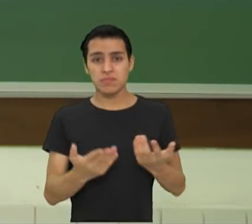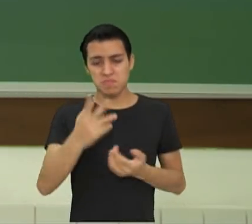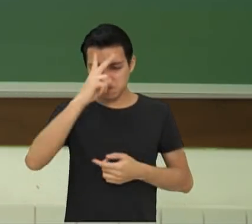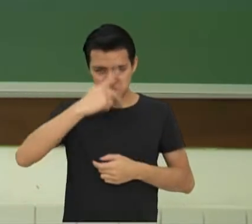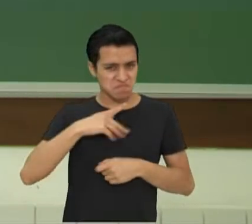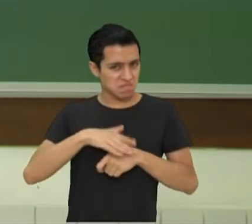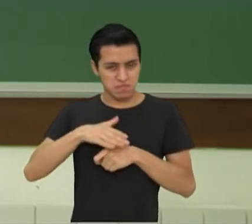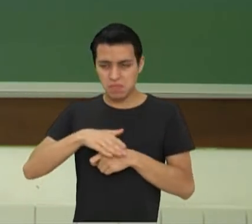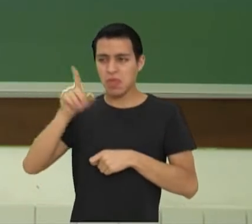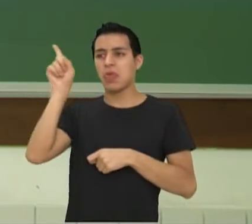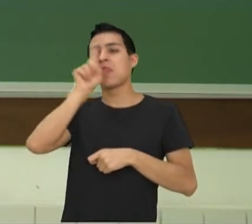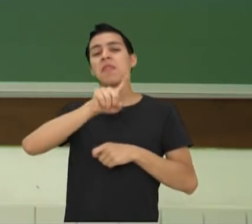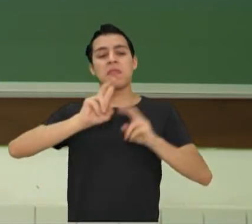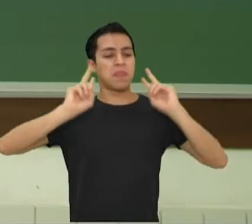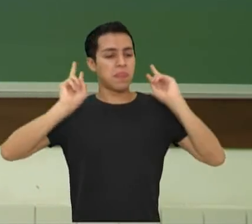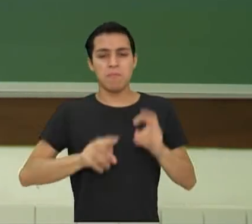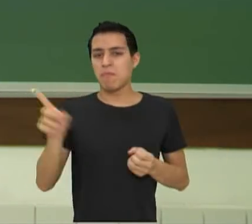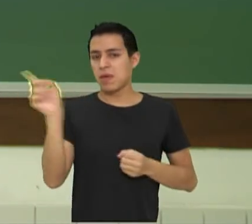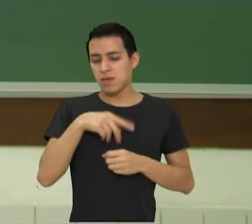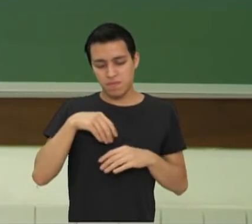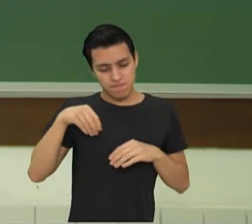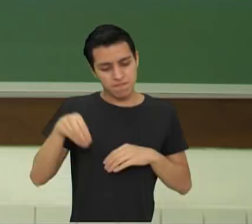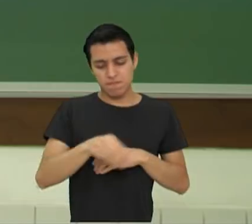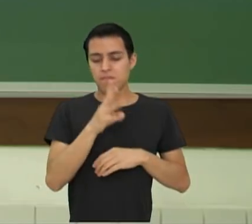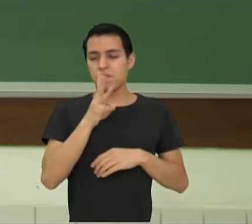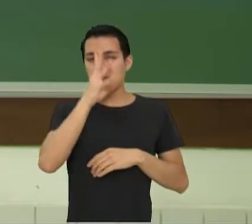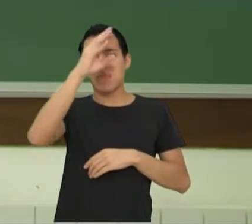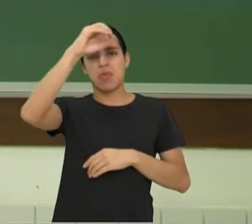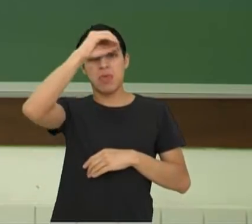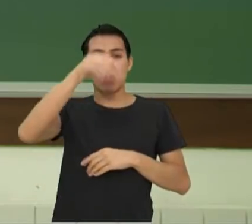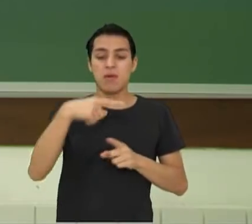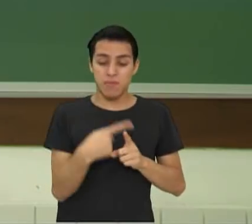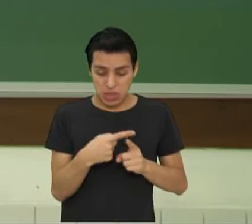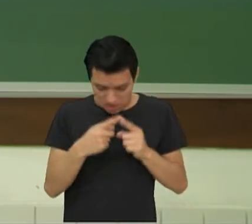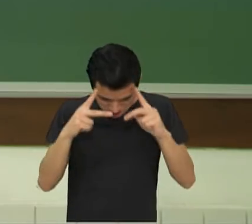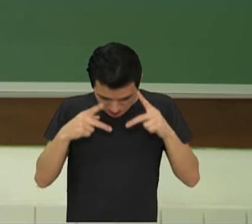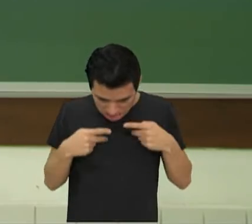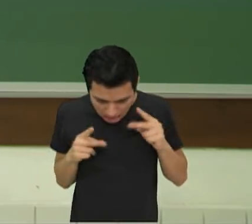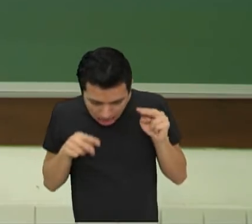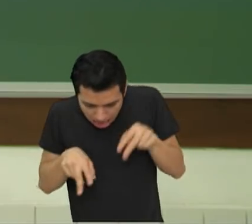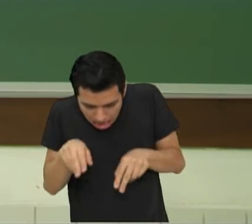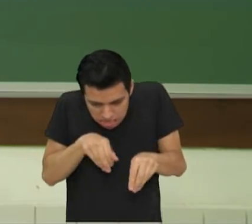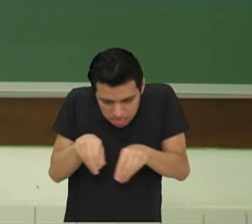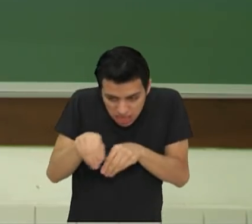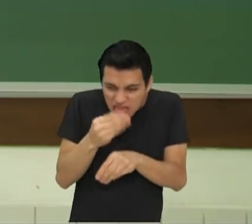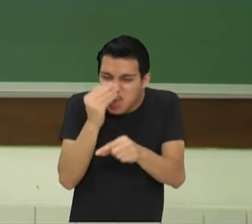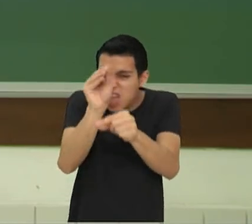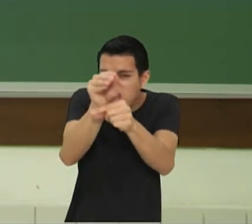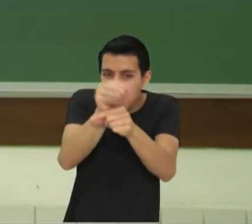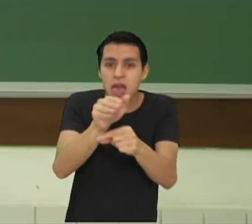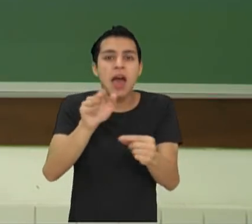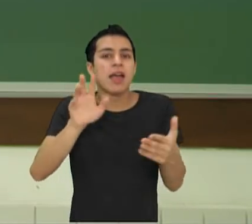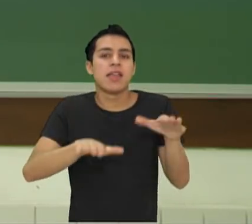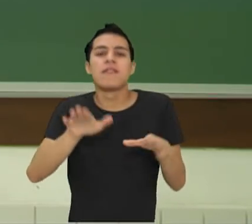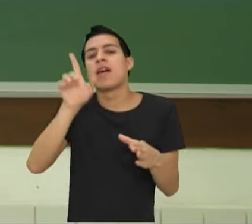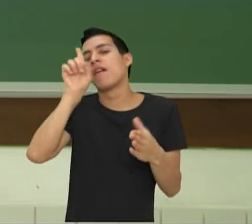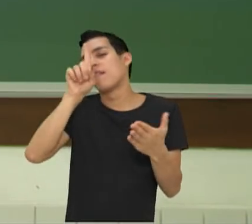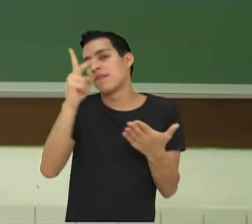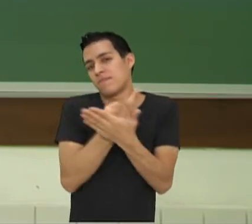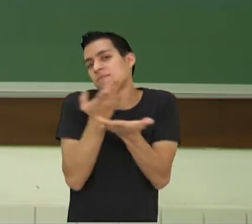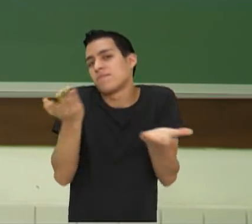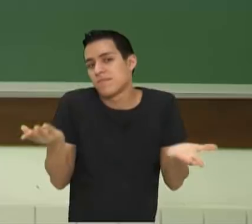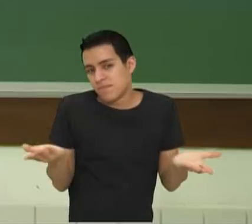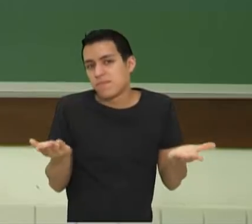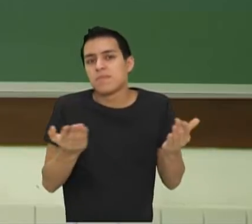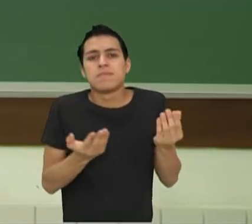jogando, você não percebe que fez uma jogada errada, porque você só olha no teu jogo e não olha no adversário e acaba cometendo um erro. Então,